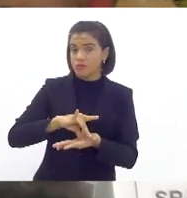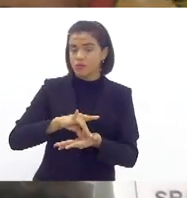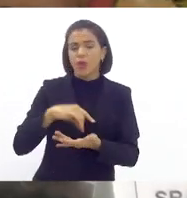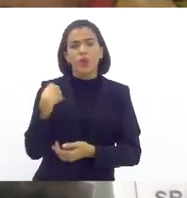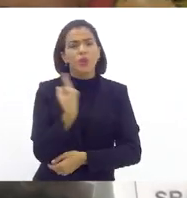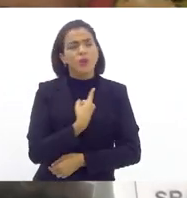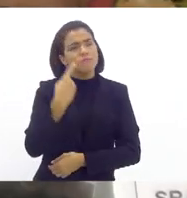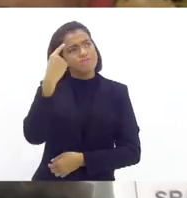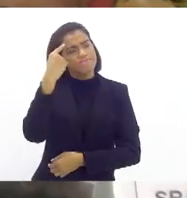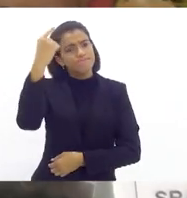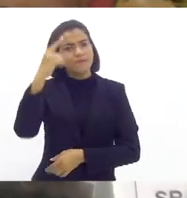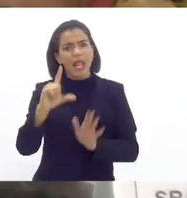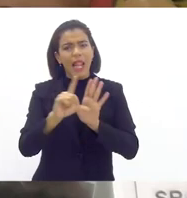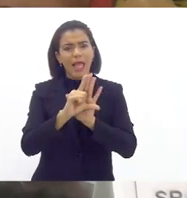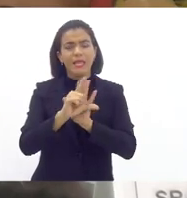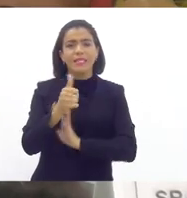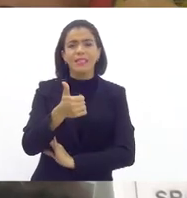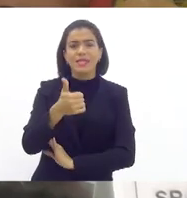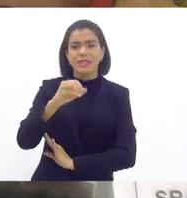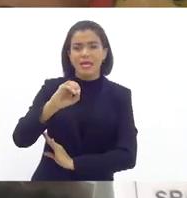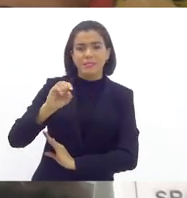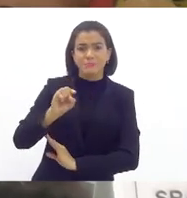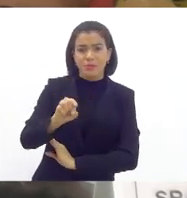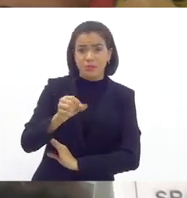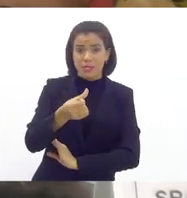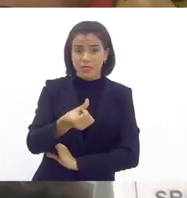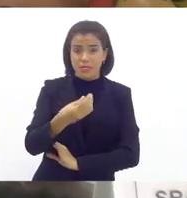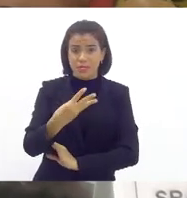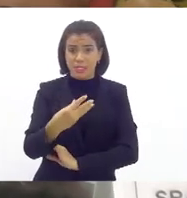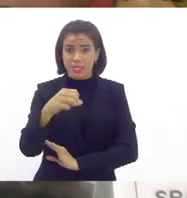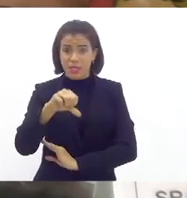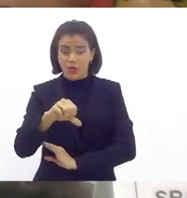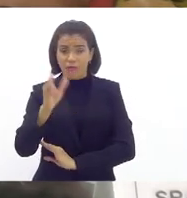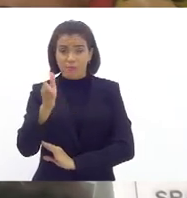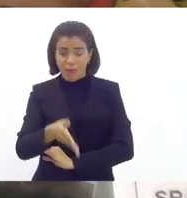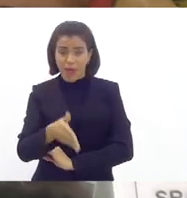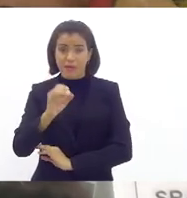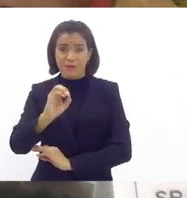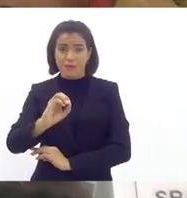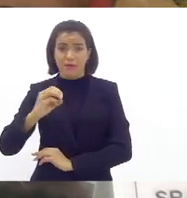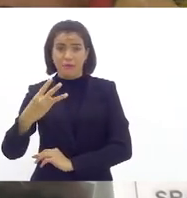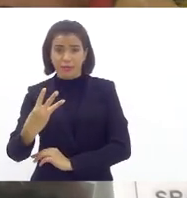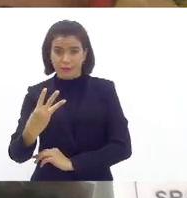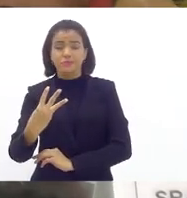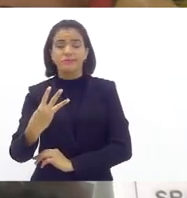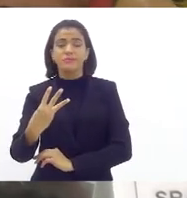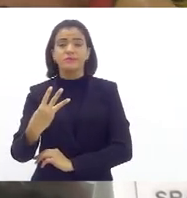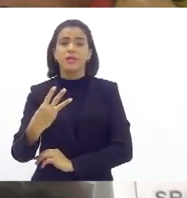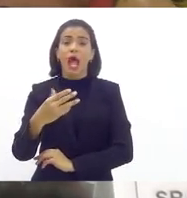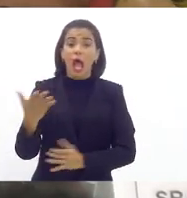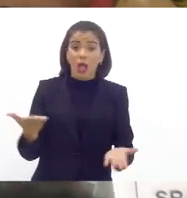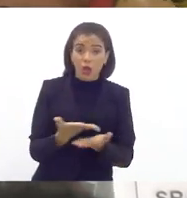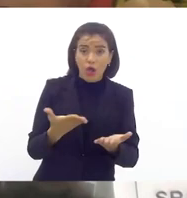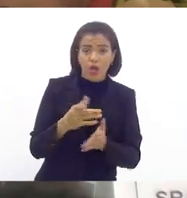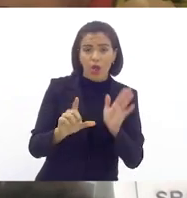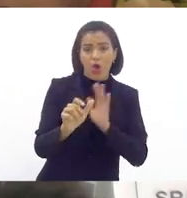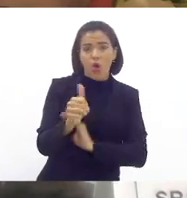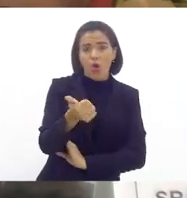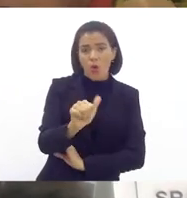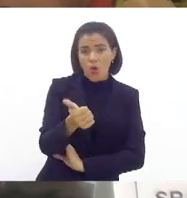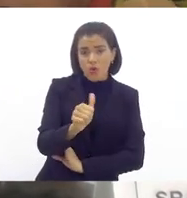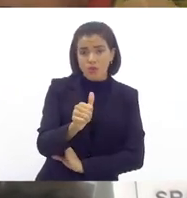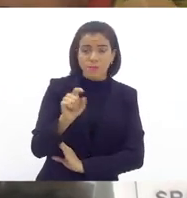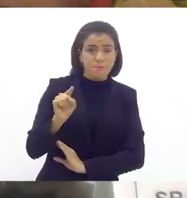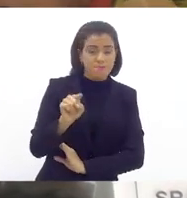pensamos na lei 10.639, barra 03 e agora a 11.645